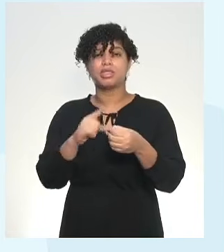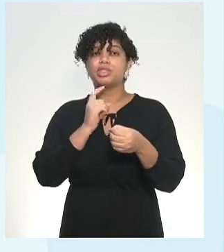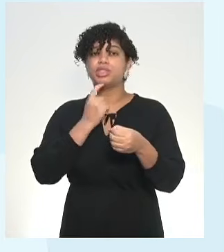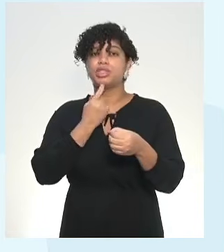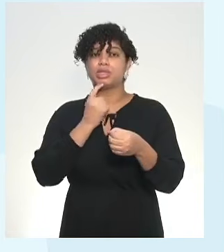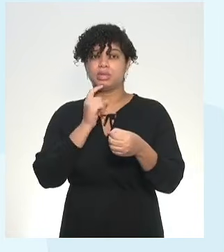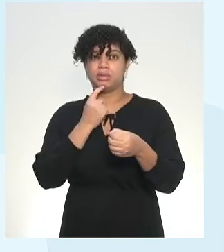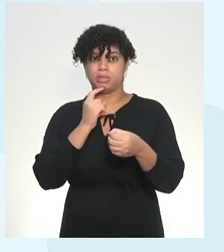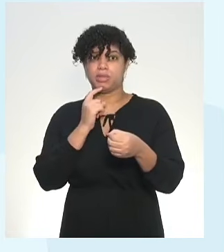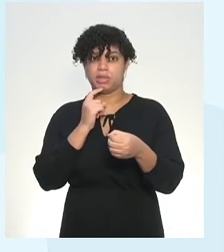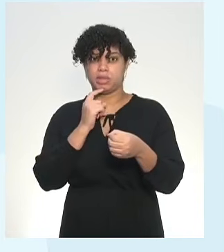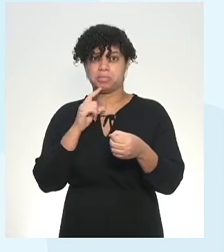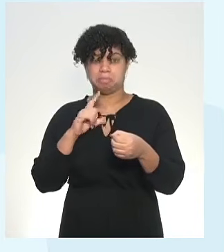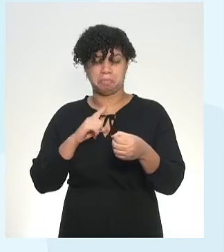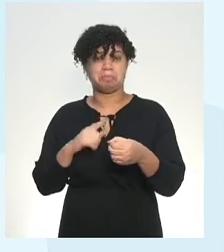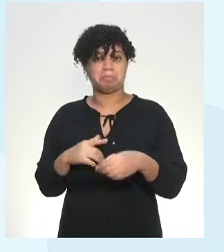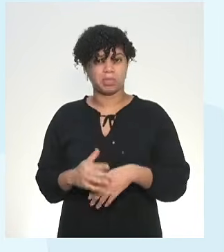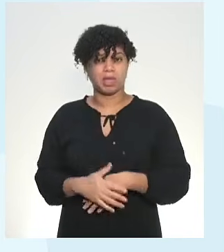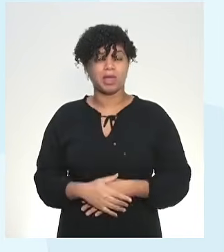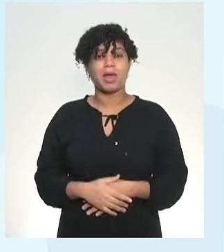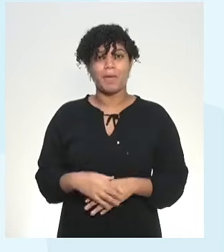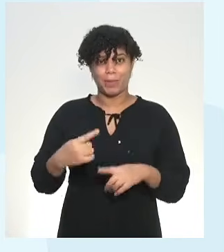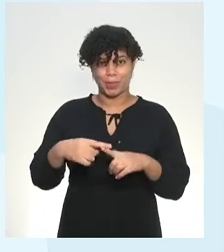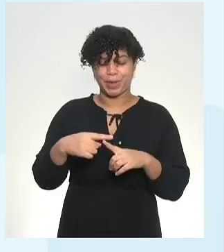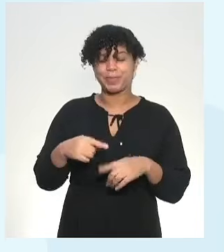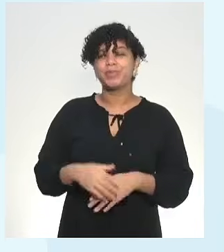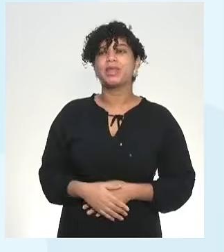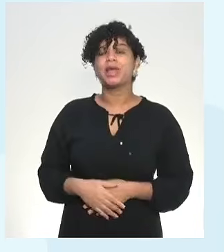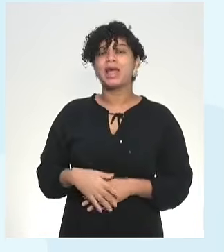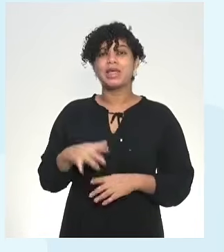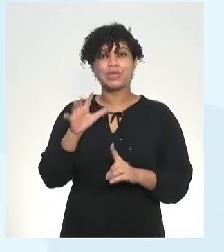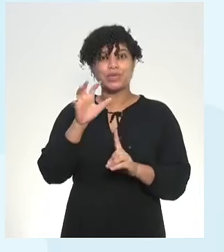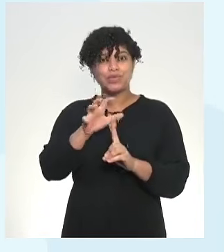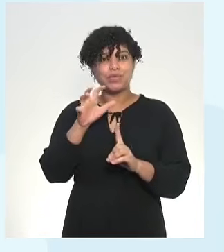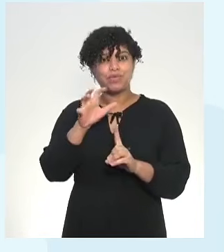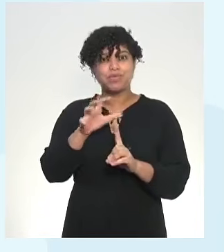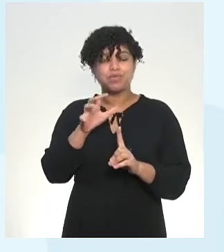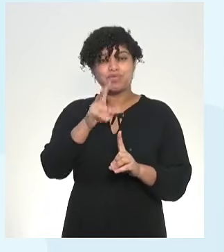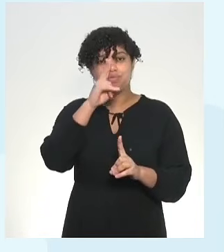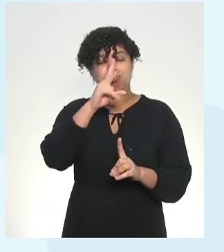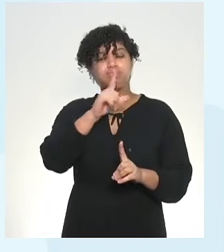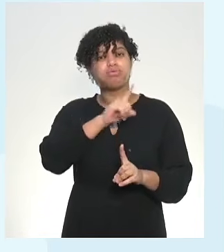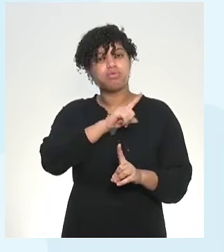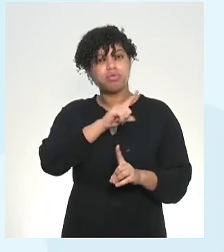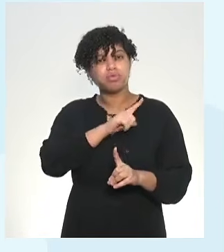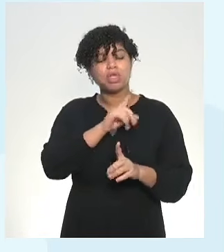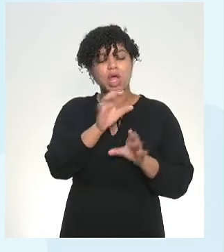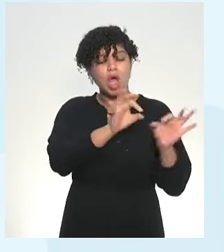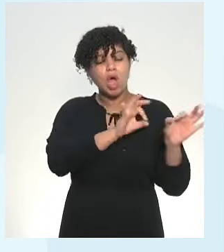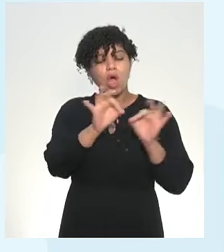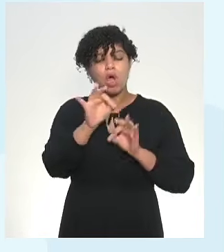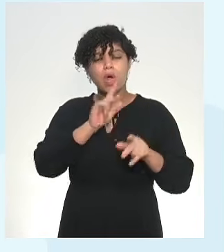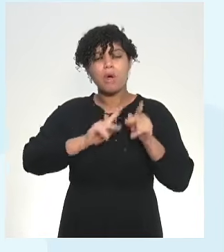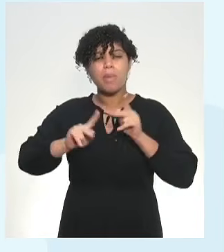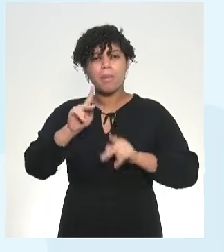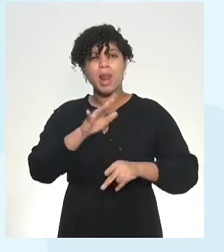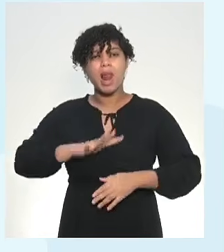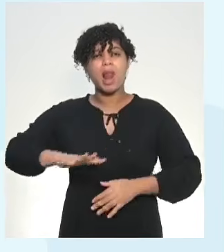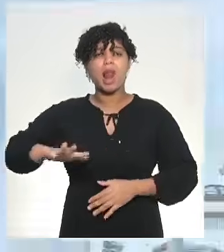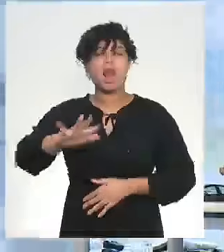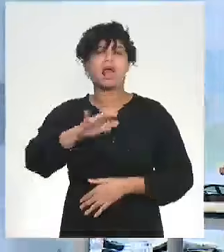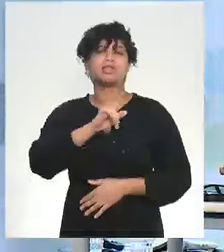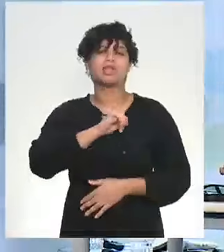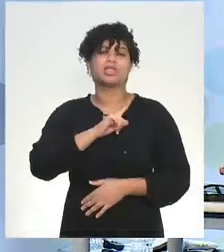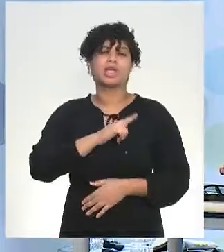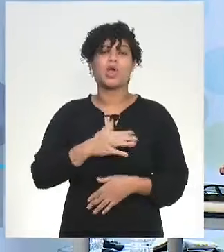isso aí. Então, a Campinas, né, pela sua influência e pelos seus arranjos populacionais na sua região, ela